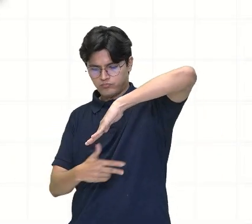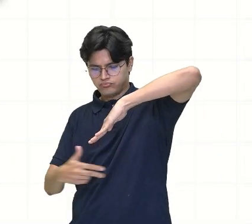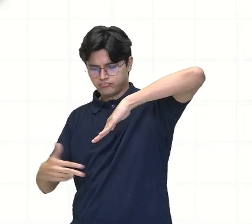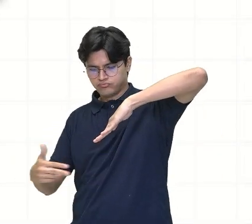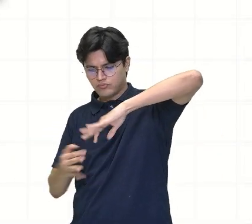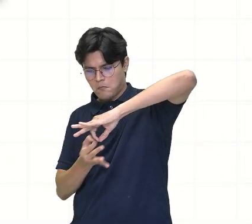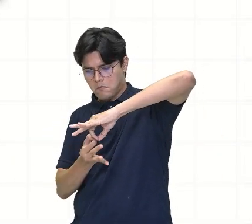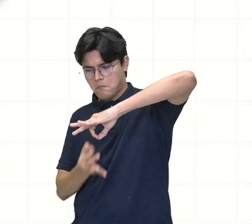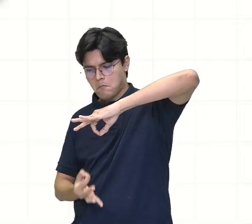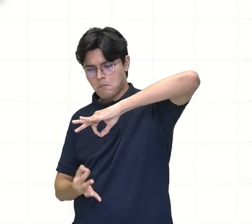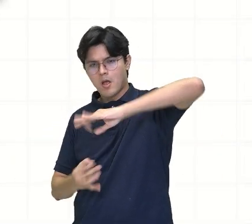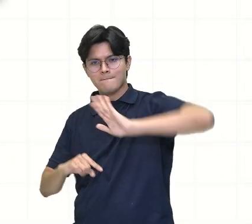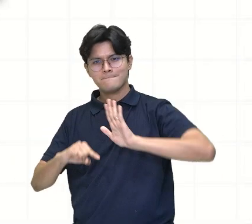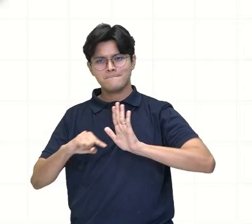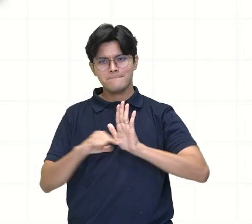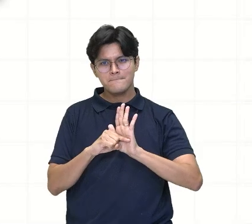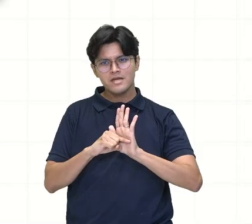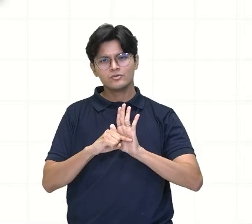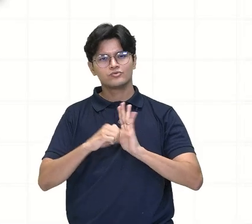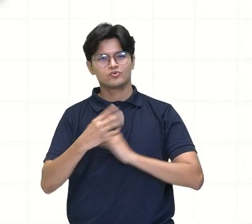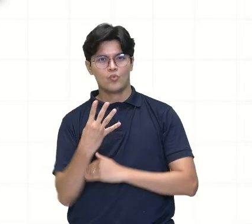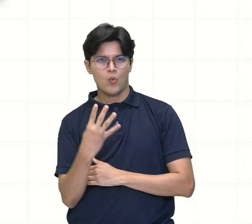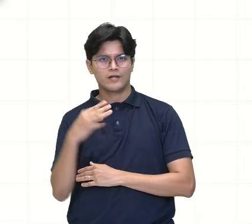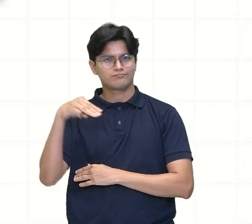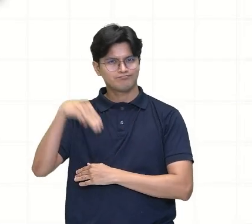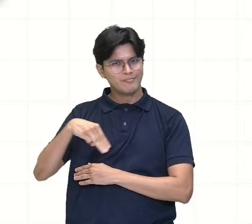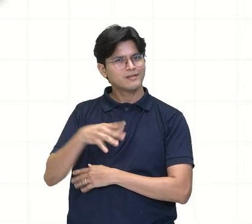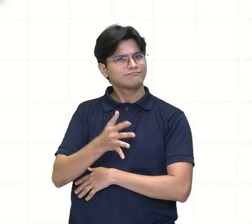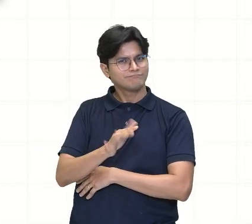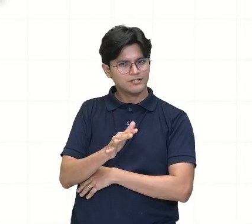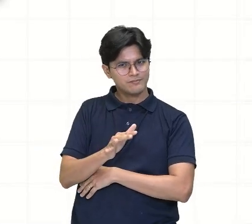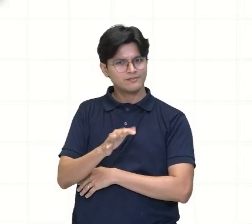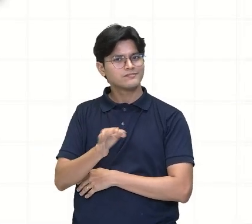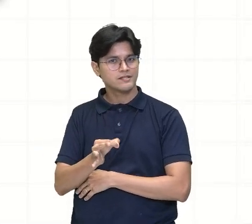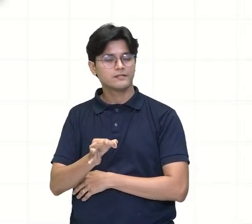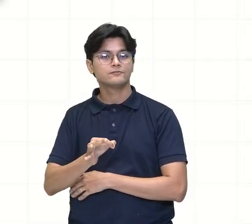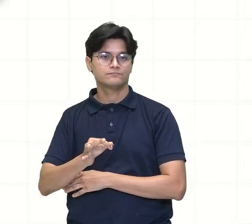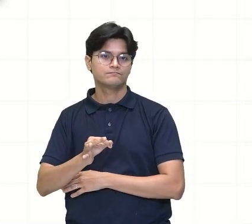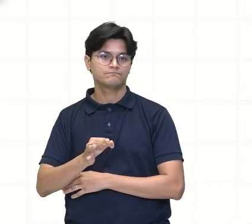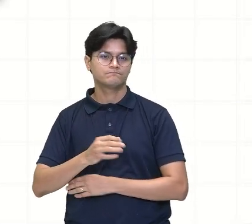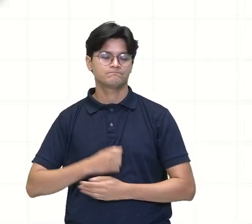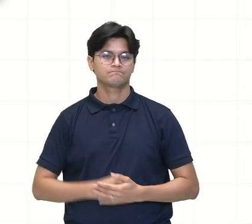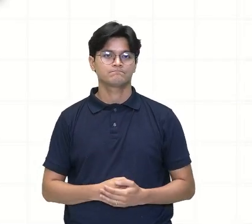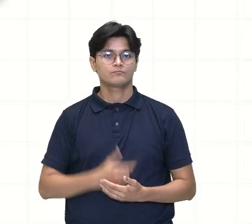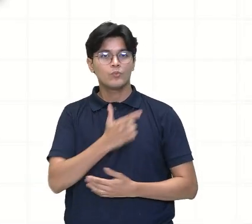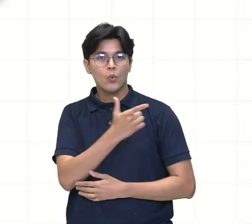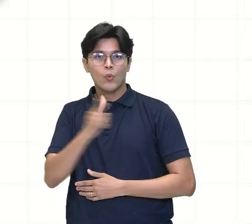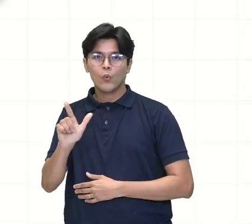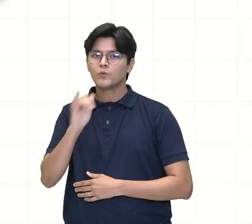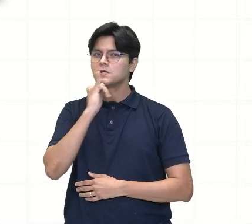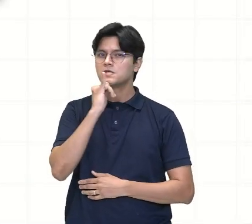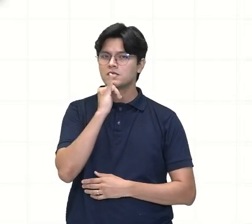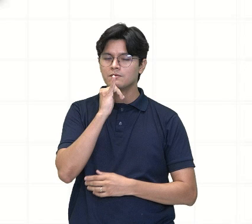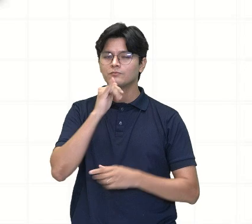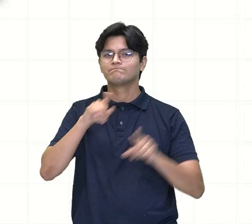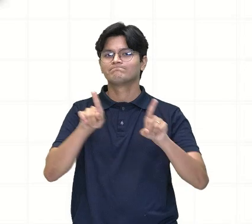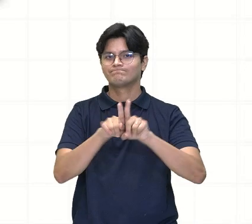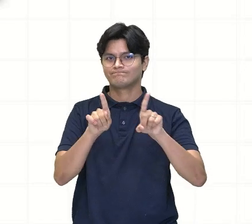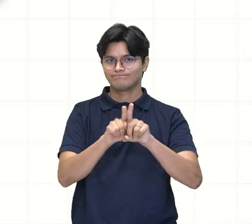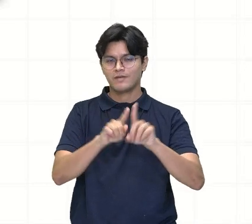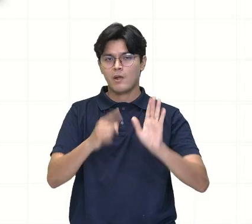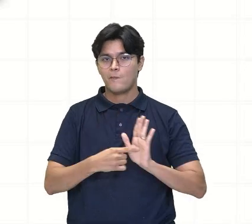atingiu abaixo do nível do mar, que é o nosso zero aqui. Um outro exemplo também, onde a gente pode usar